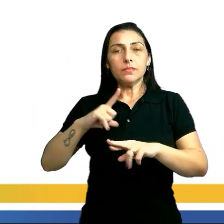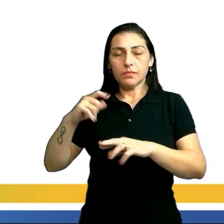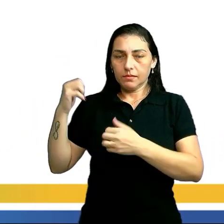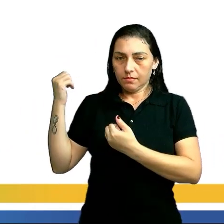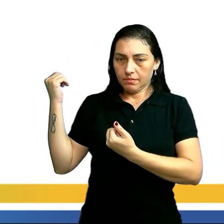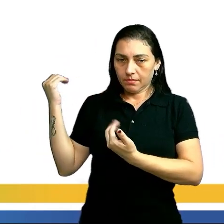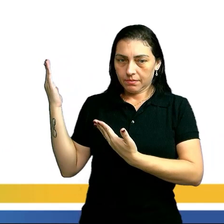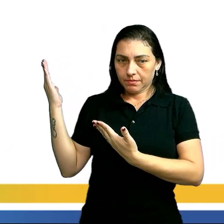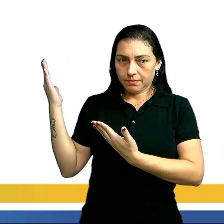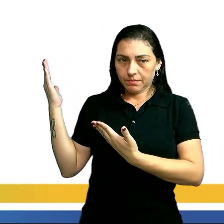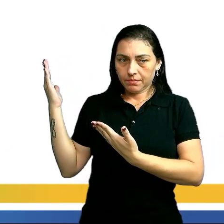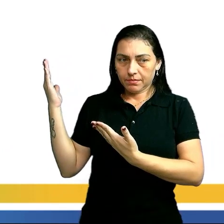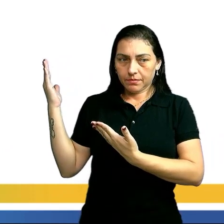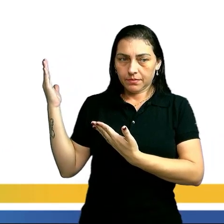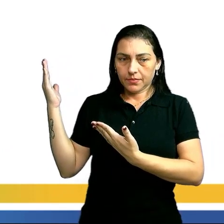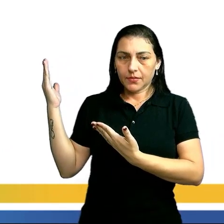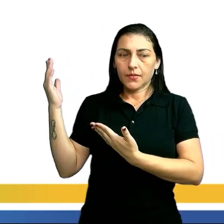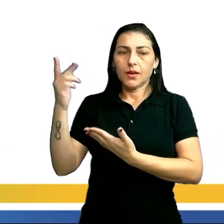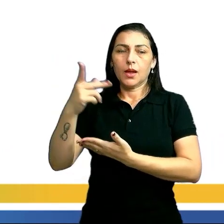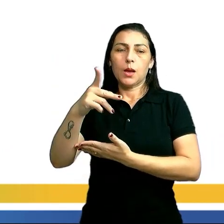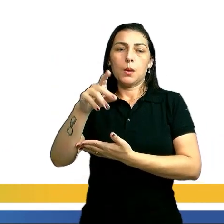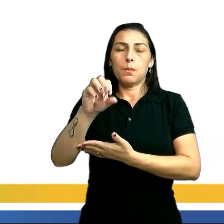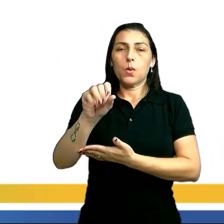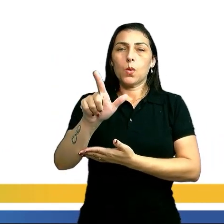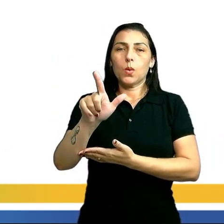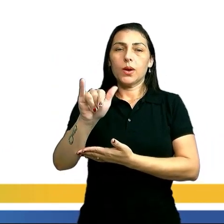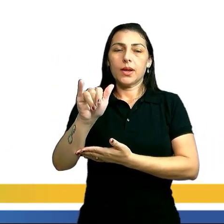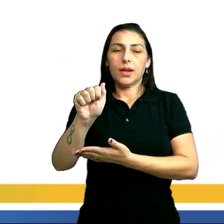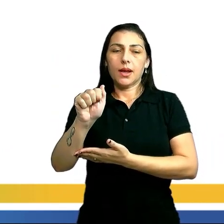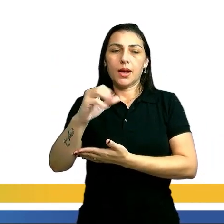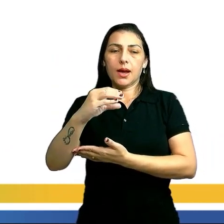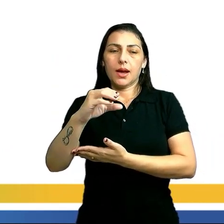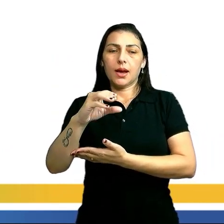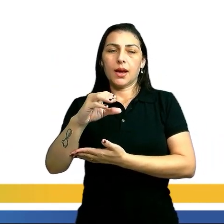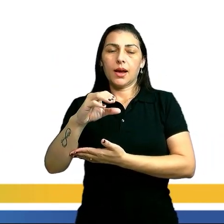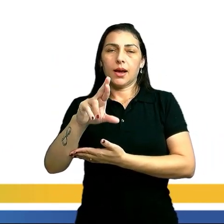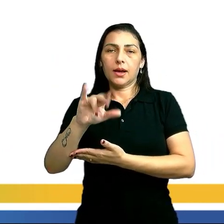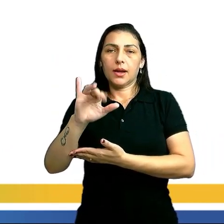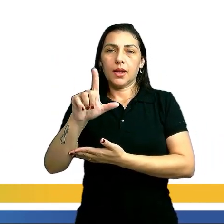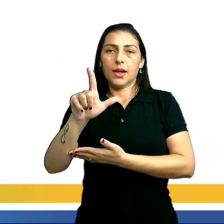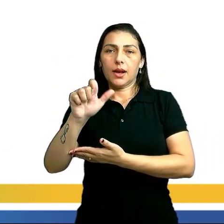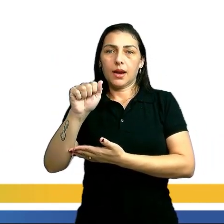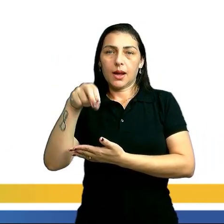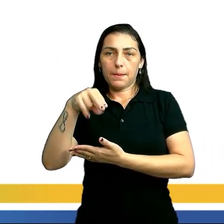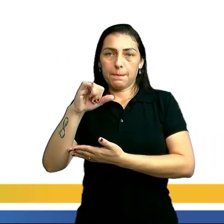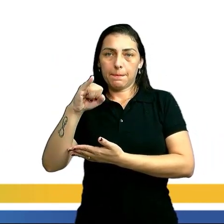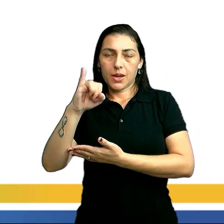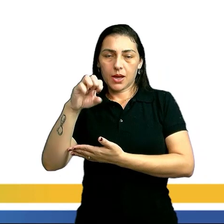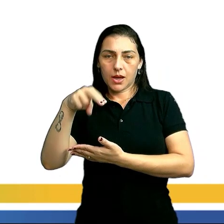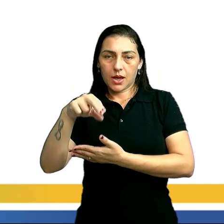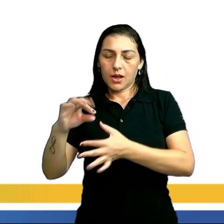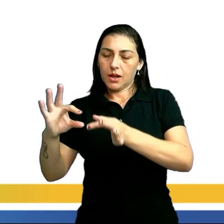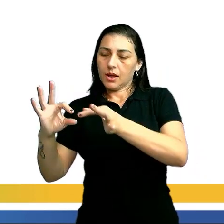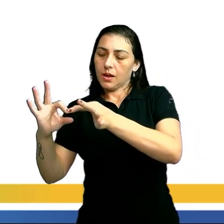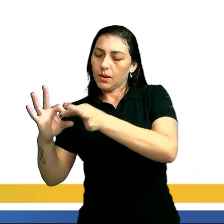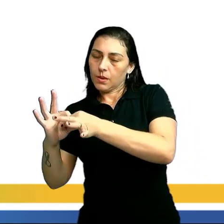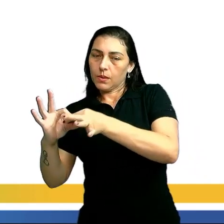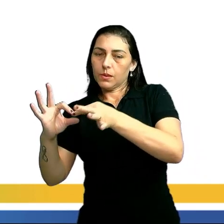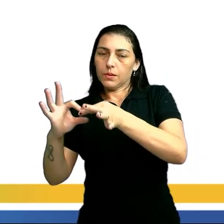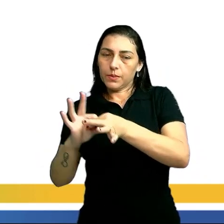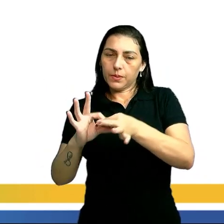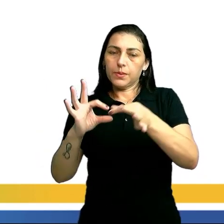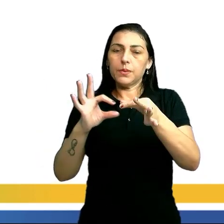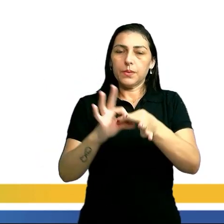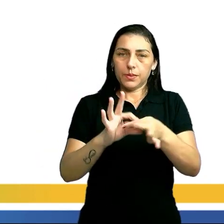a poliacrilamina, que é essa macromolécula, lembrando, junção de vários monômeros, que formam então o